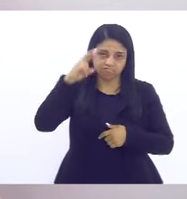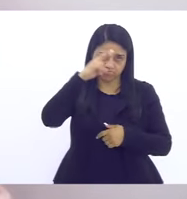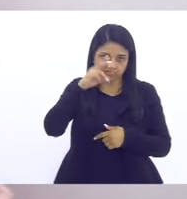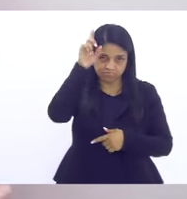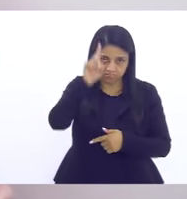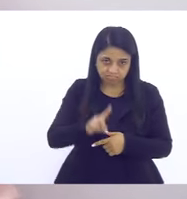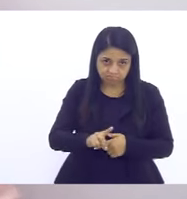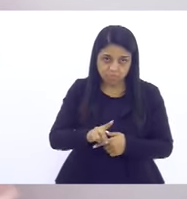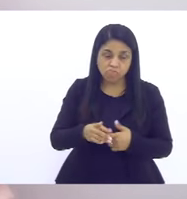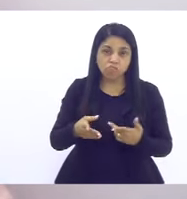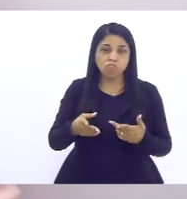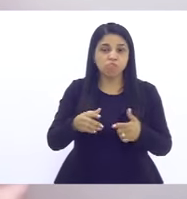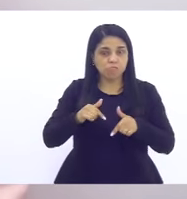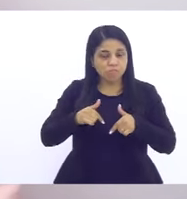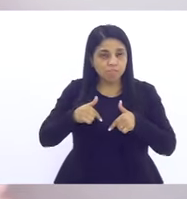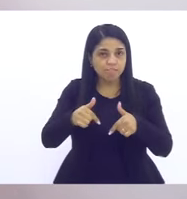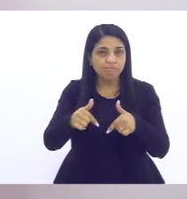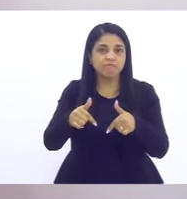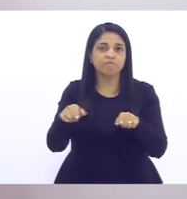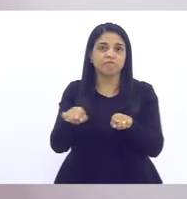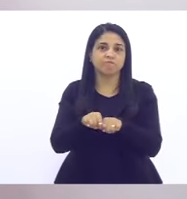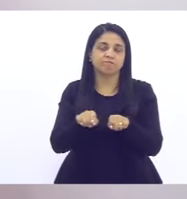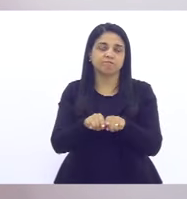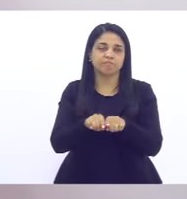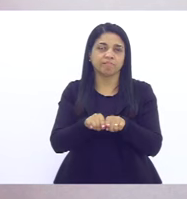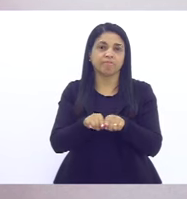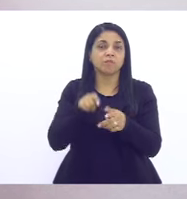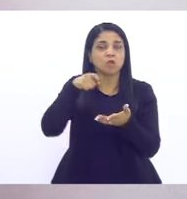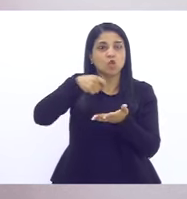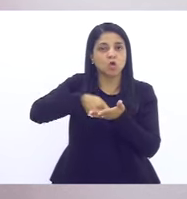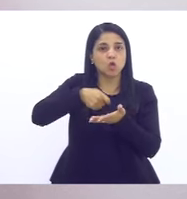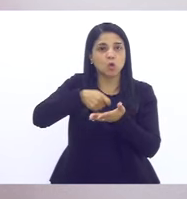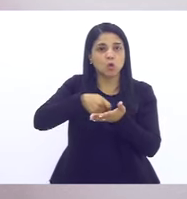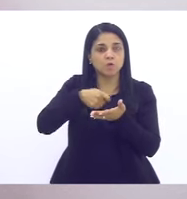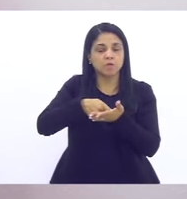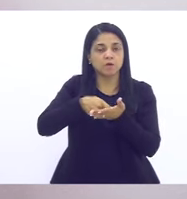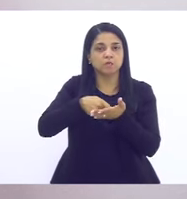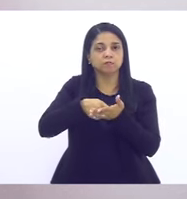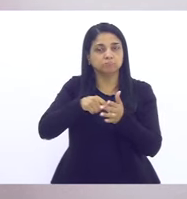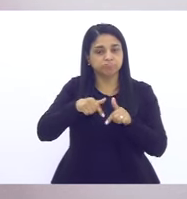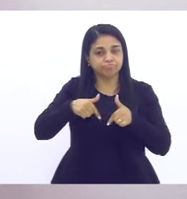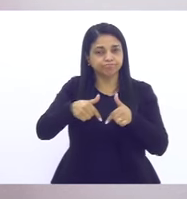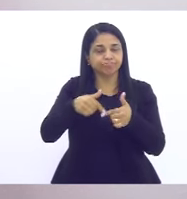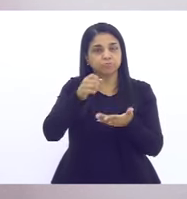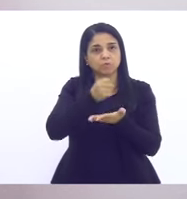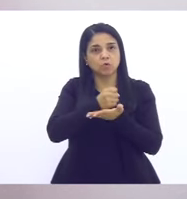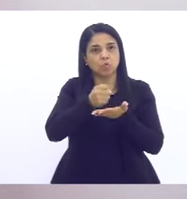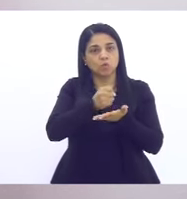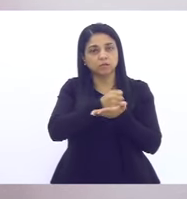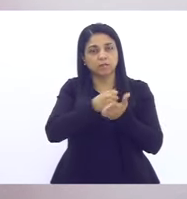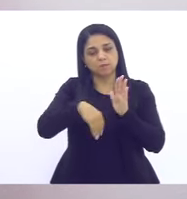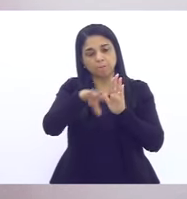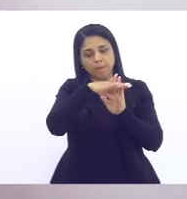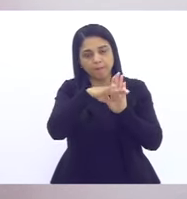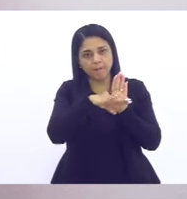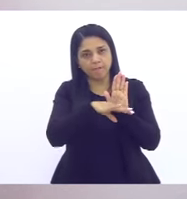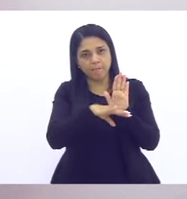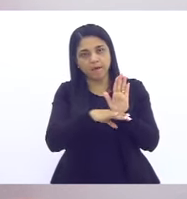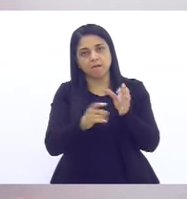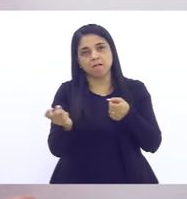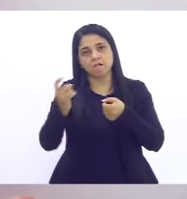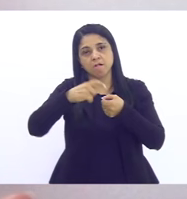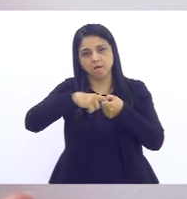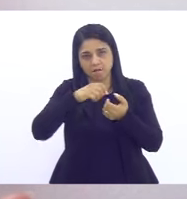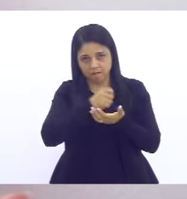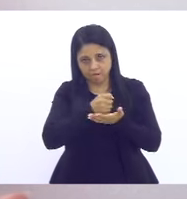possa atuar na ponta, cobrando a execução do contrato que lhe foi